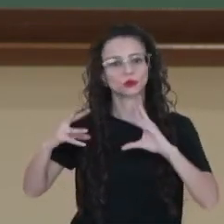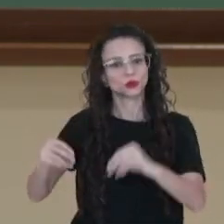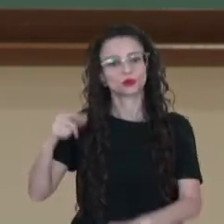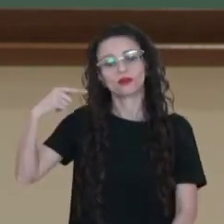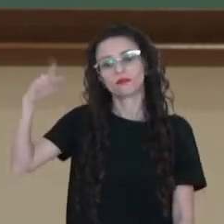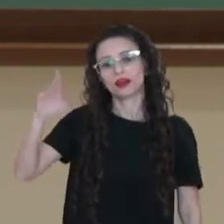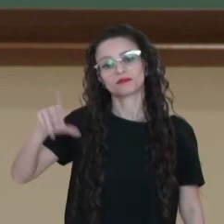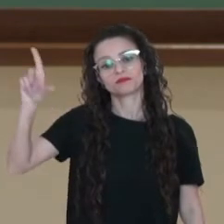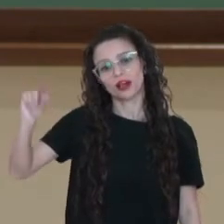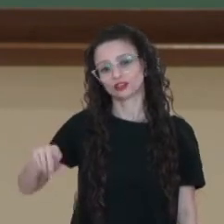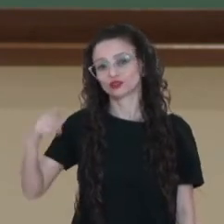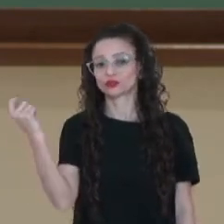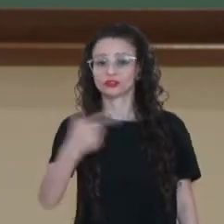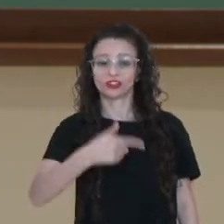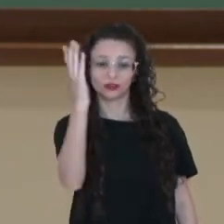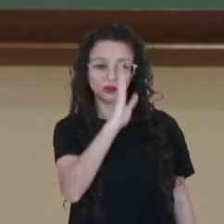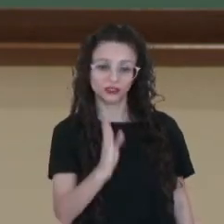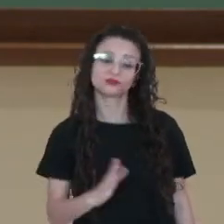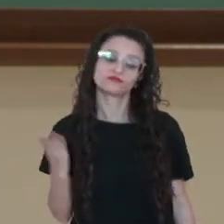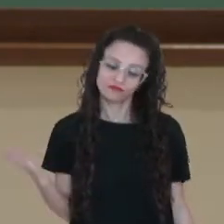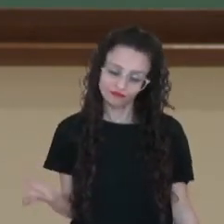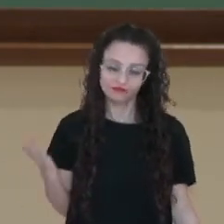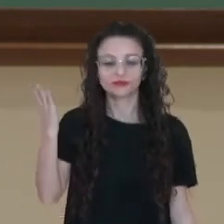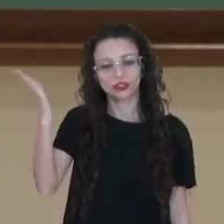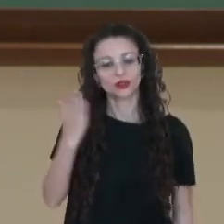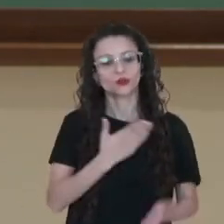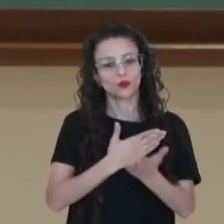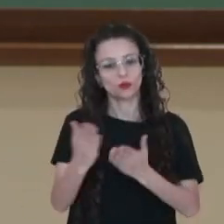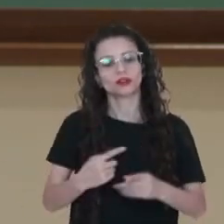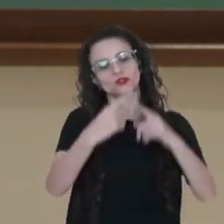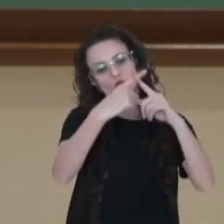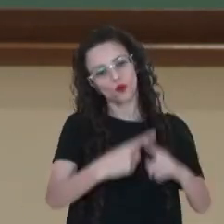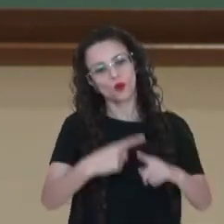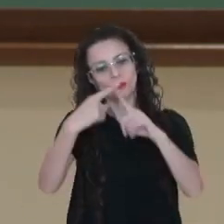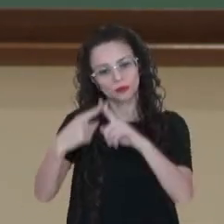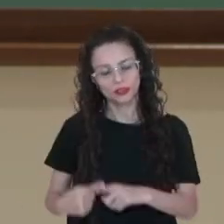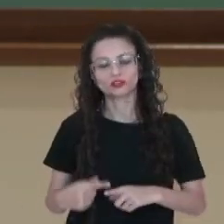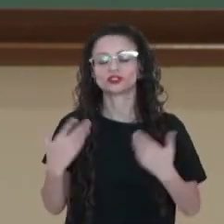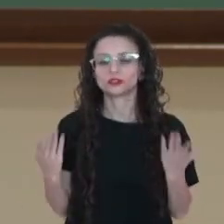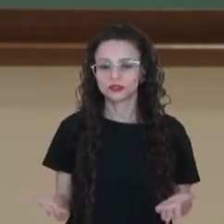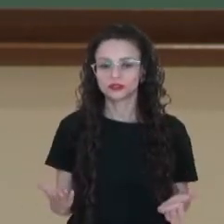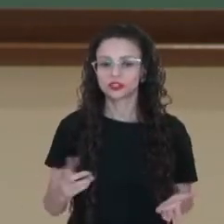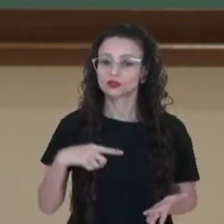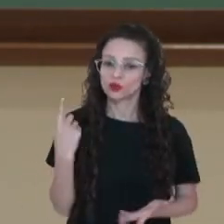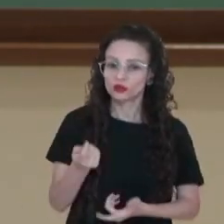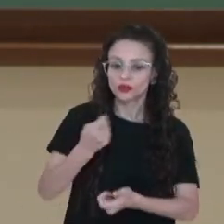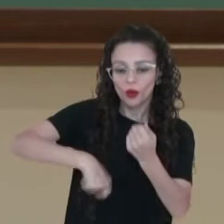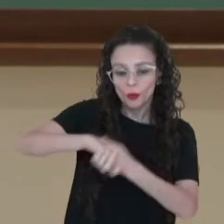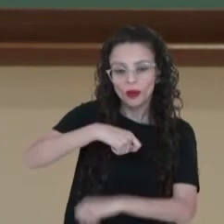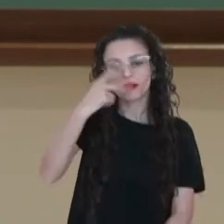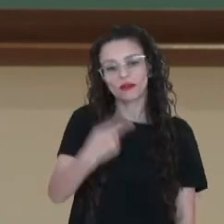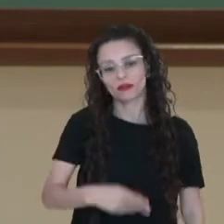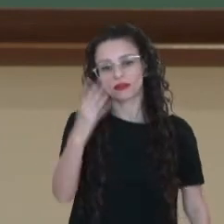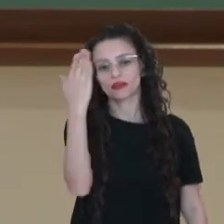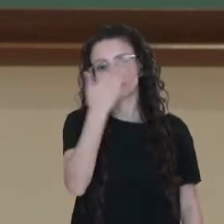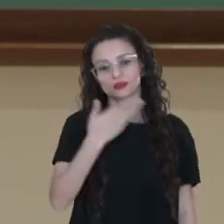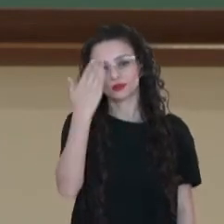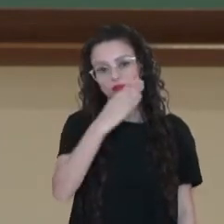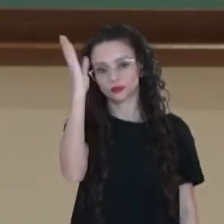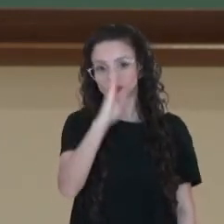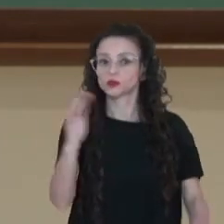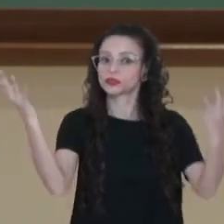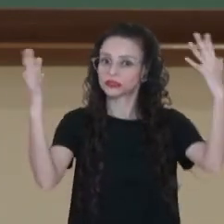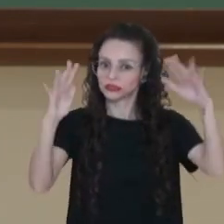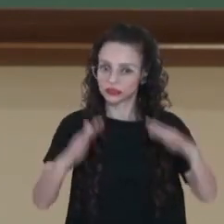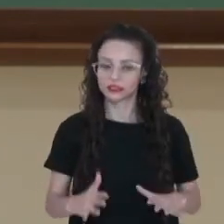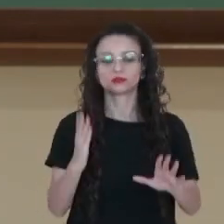mais baixo do que o do Brasil. E aí eles começam a competir e o nosso comércio de açúcar aqui no Brasil entra em crise,